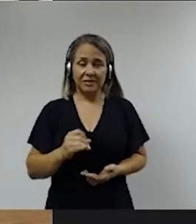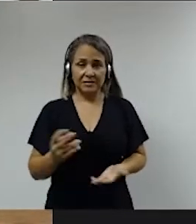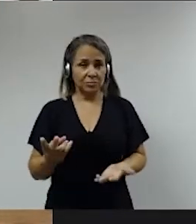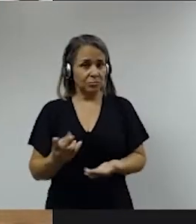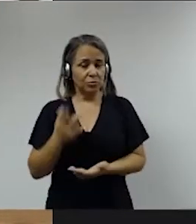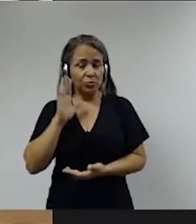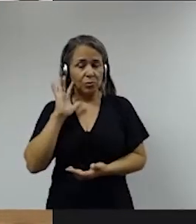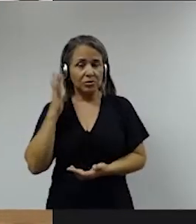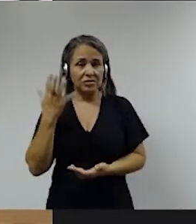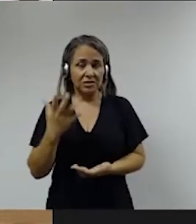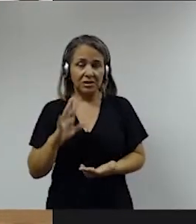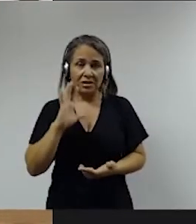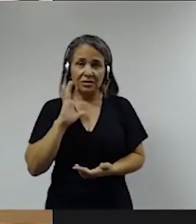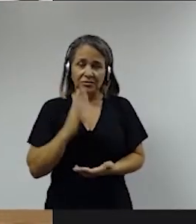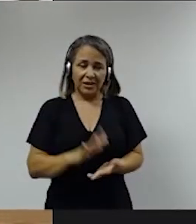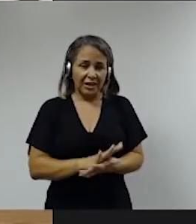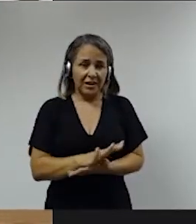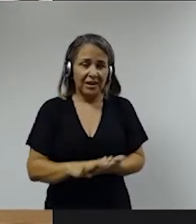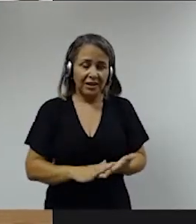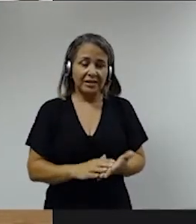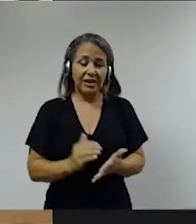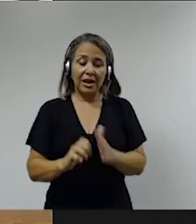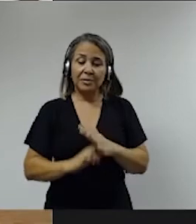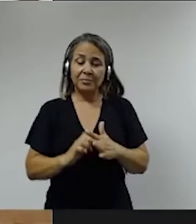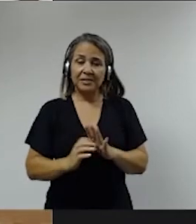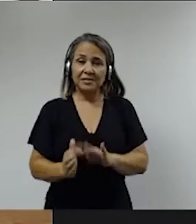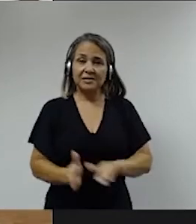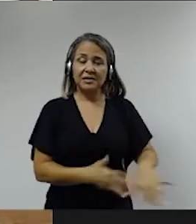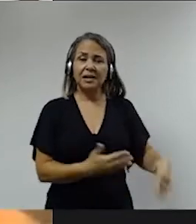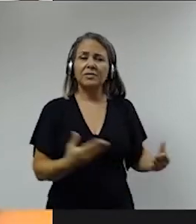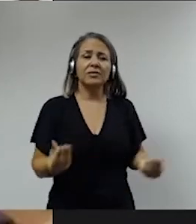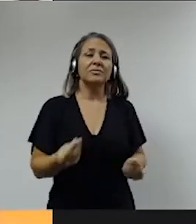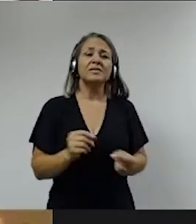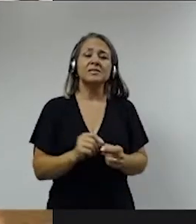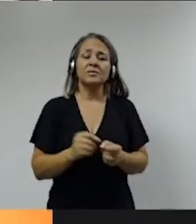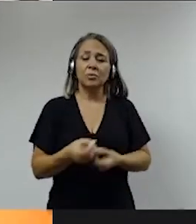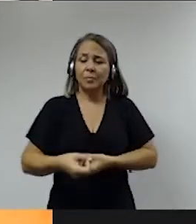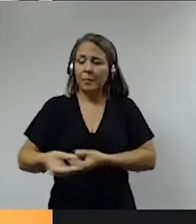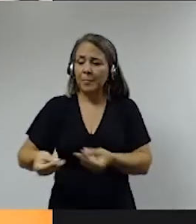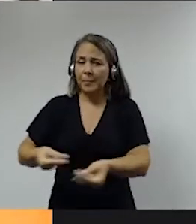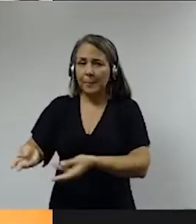seja aprovada e essa empresa saia do mercado, como fica o market share? Vai ser distribuído